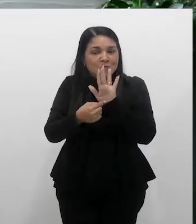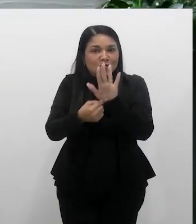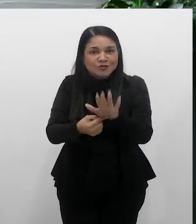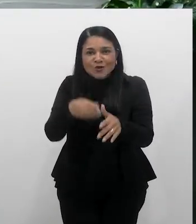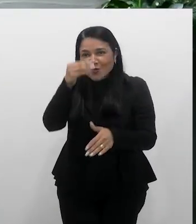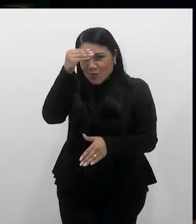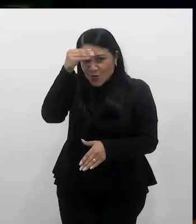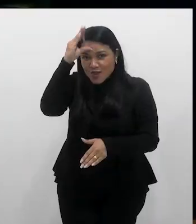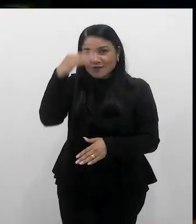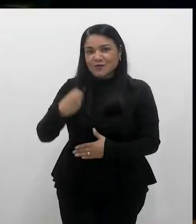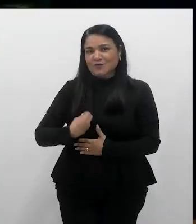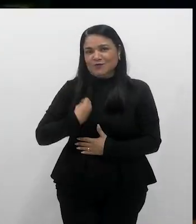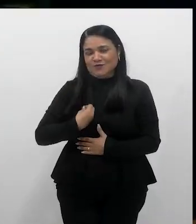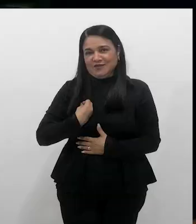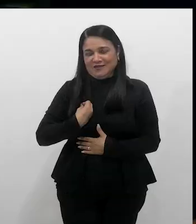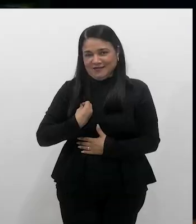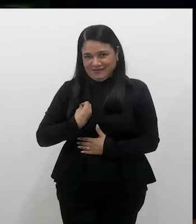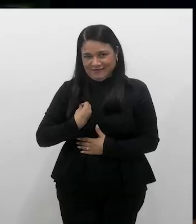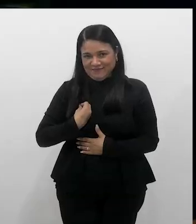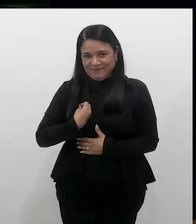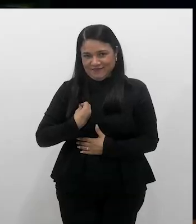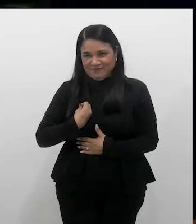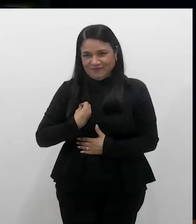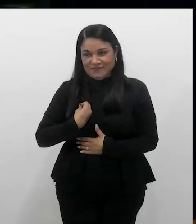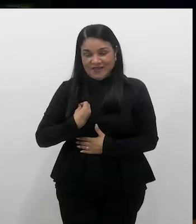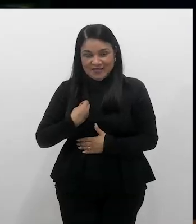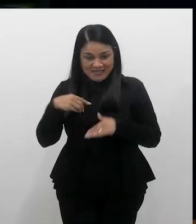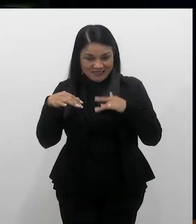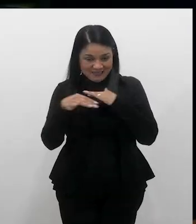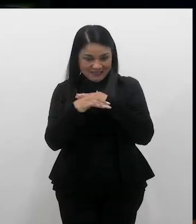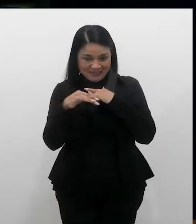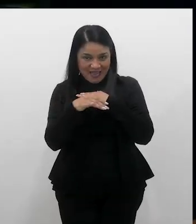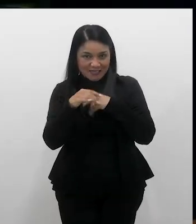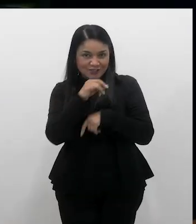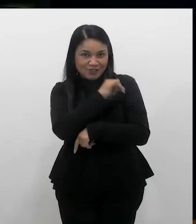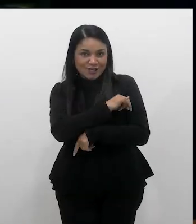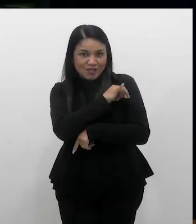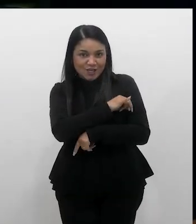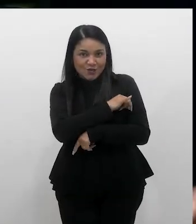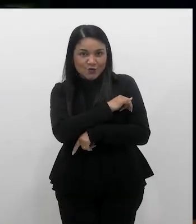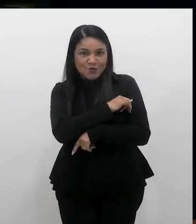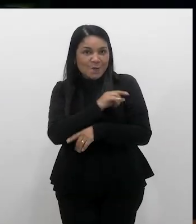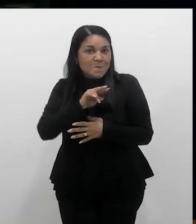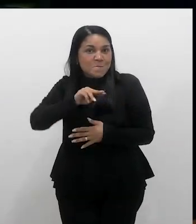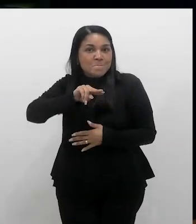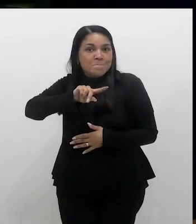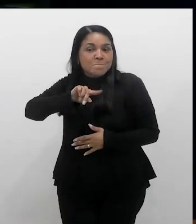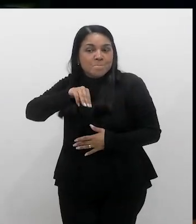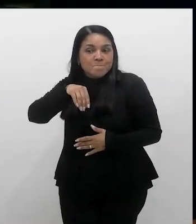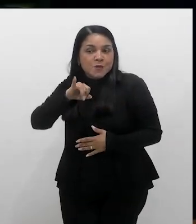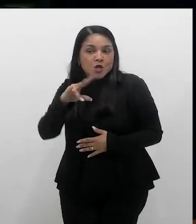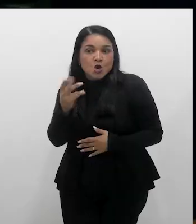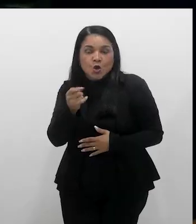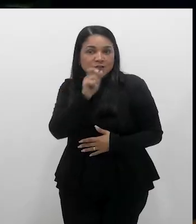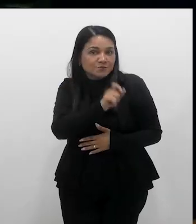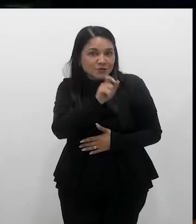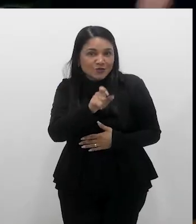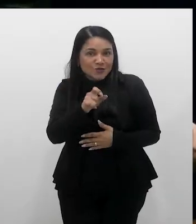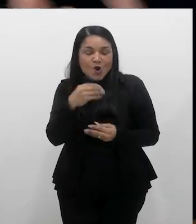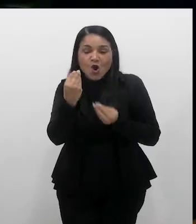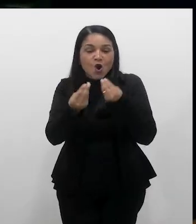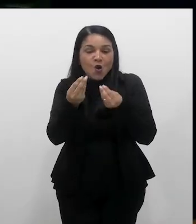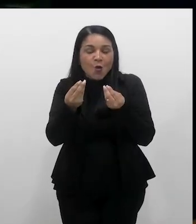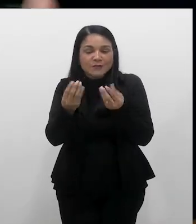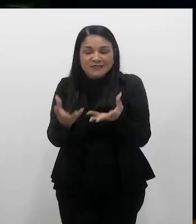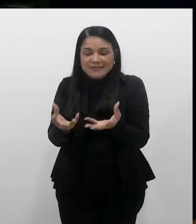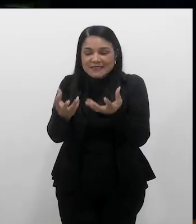esse conhecimento para a nossa vida aqui, né? Quer dizer, porque a gente está numa cidade de milhões de pessoas, né? Quer dizer, então, como